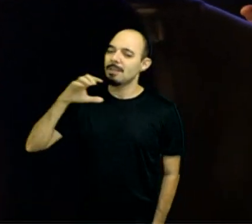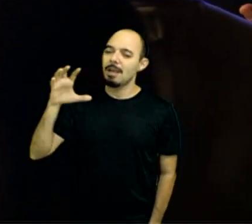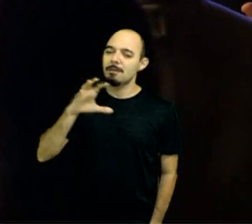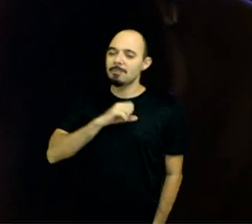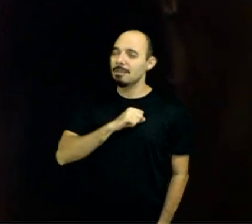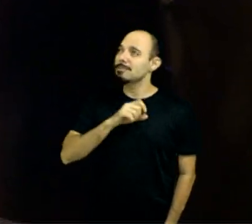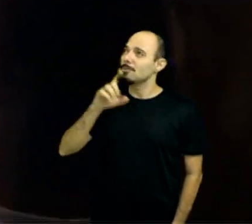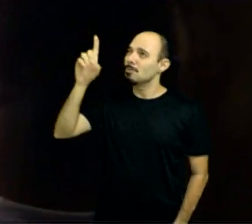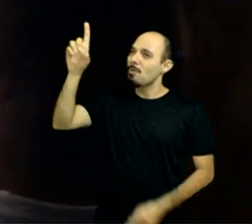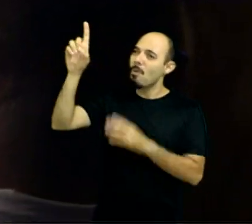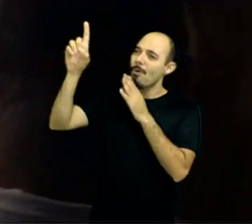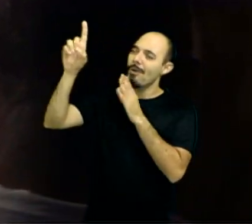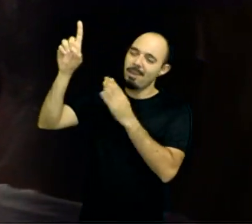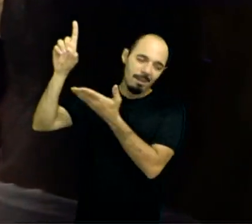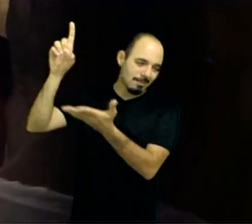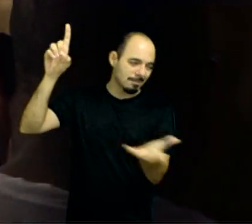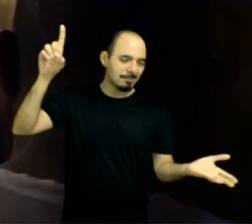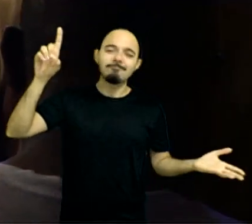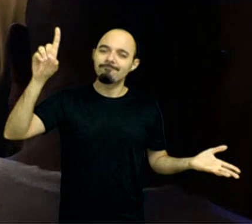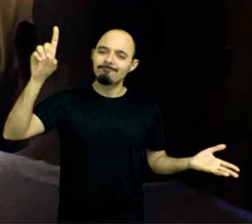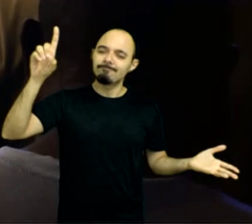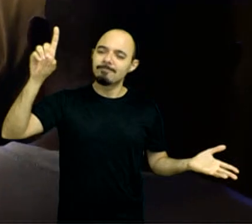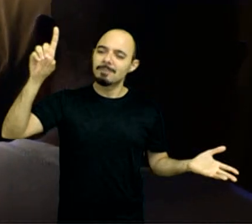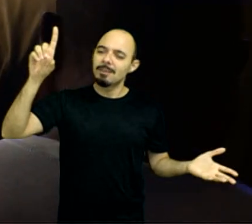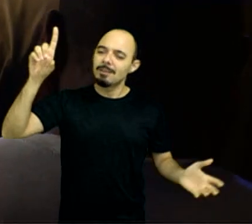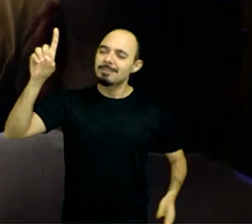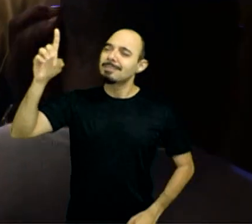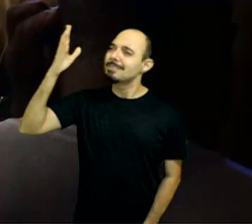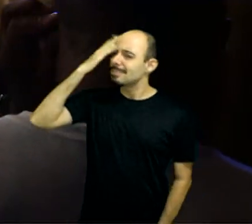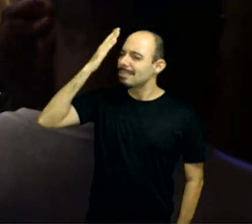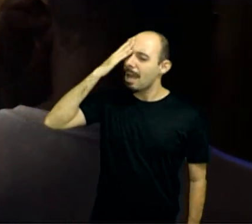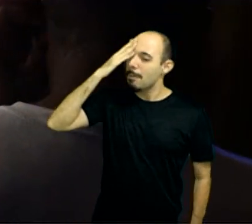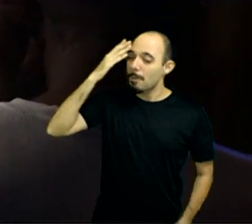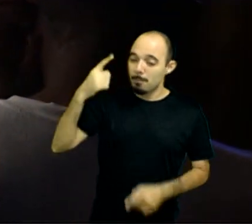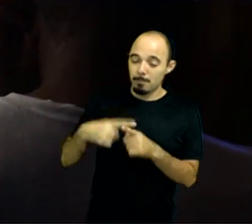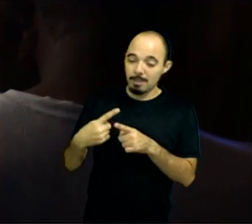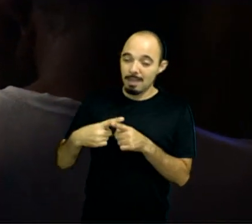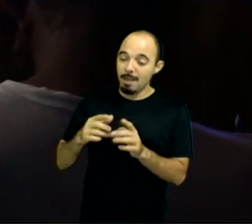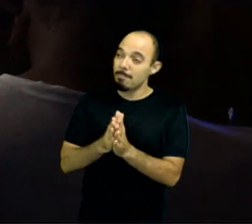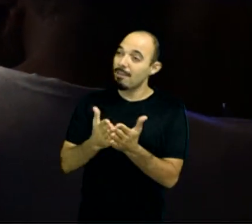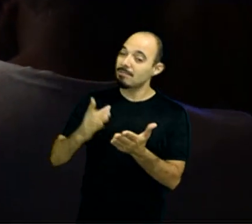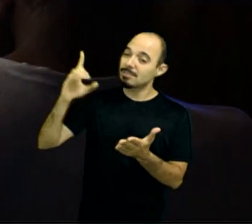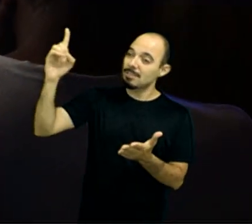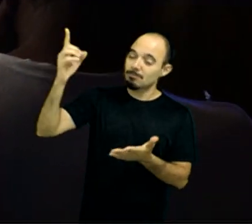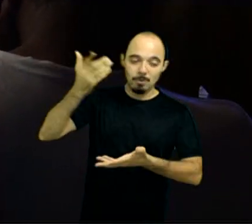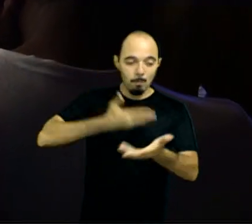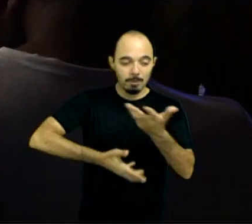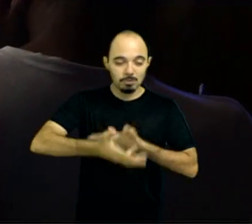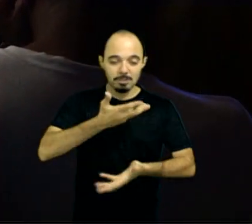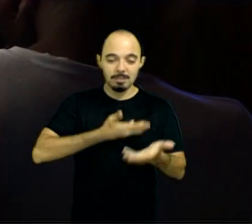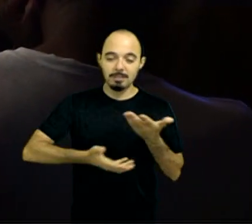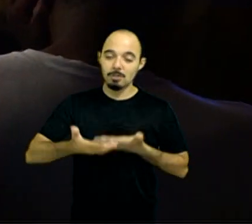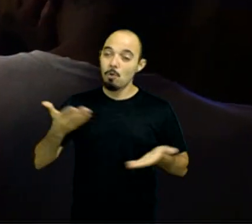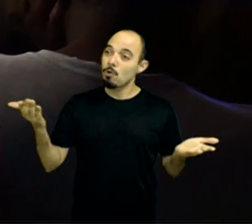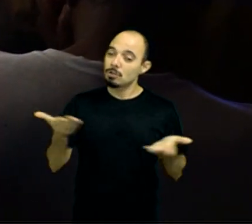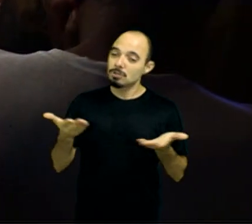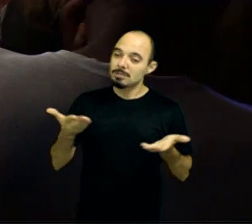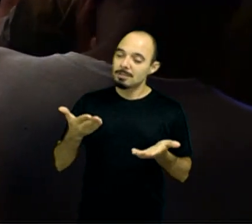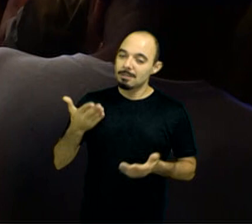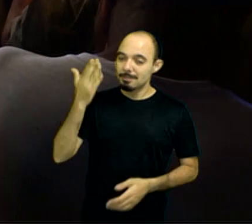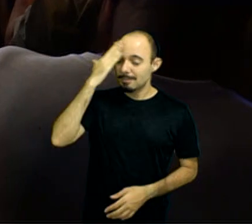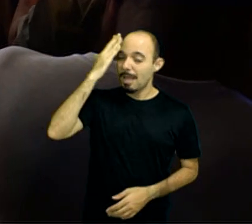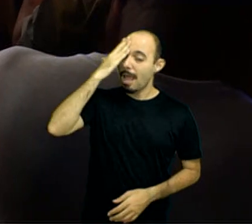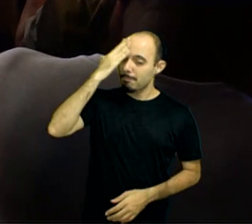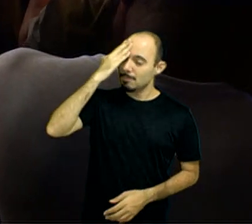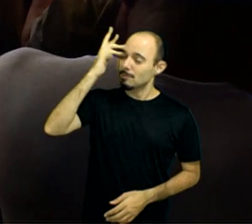e o porquê eu trouxe esta palavra. O Senhor sabe o motivo, Pai. Senhor, aqueles